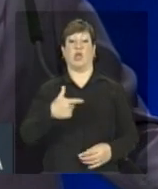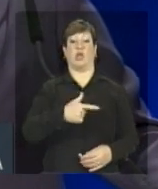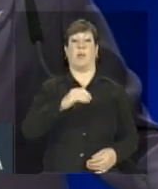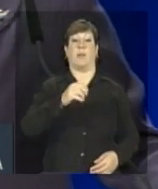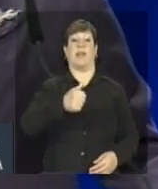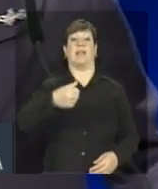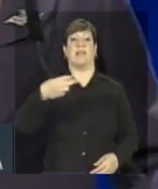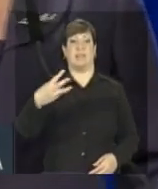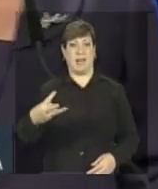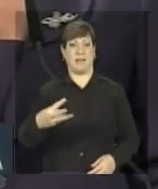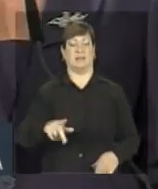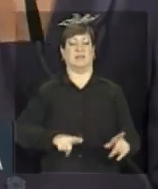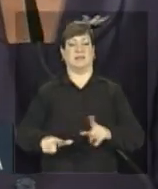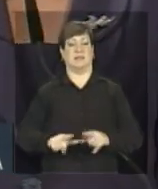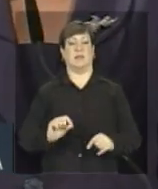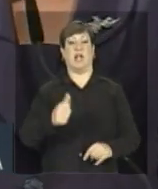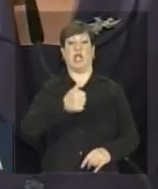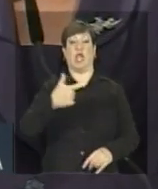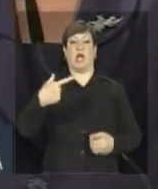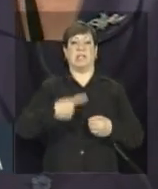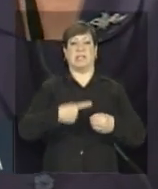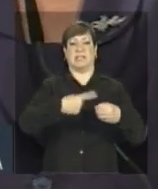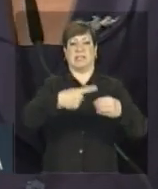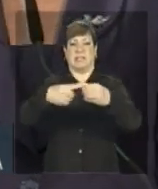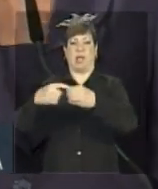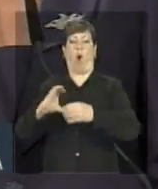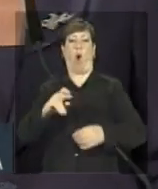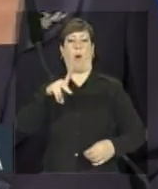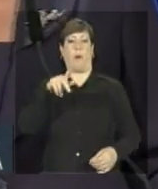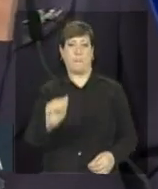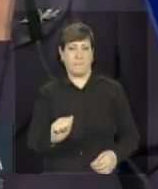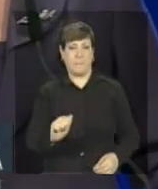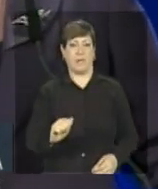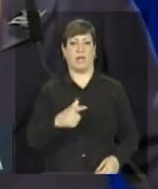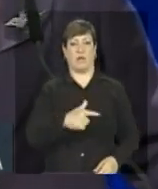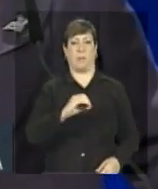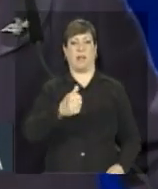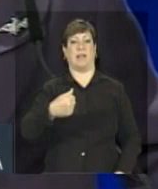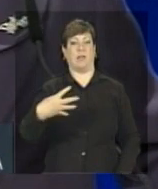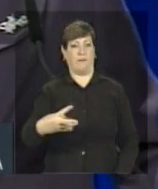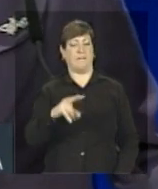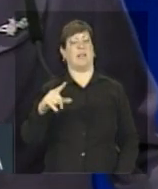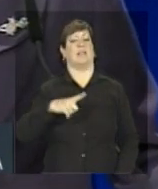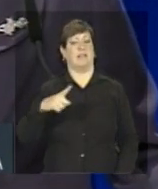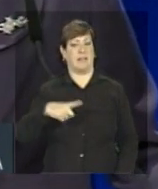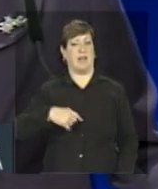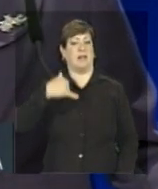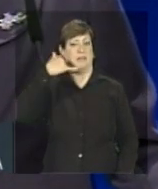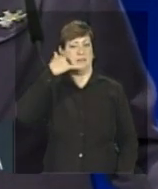2013, nas 12 cidades-sedes da Copa do Mundo de 2014.